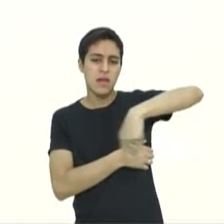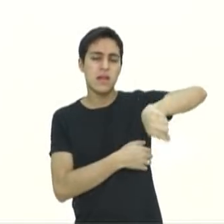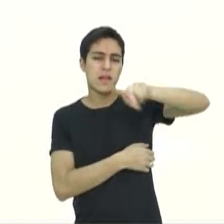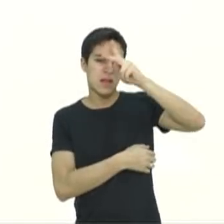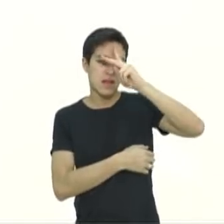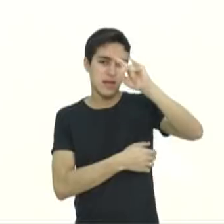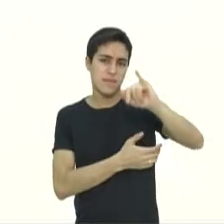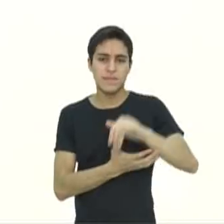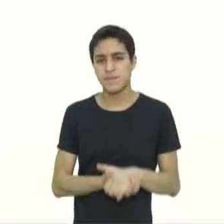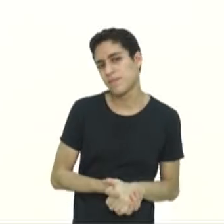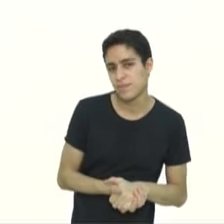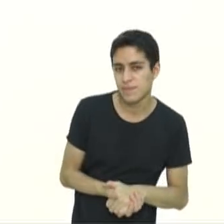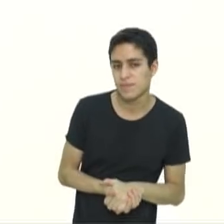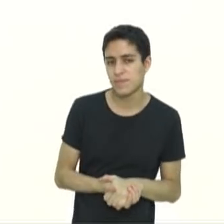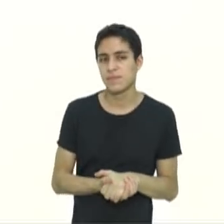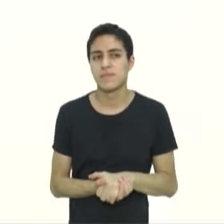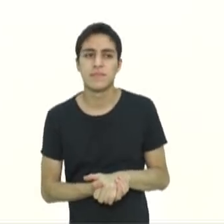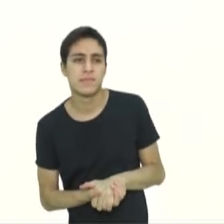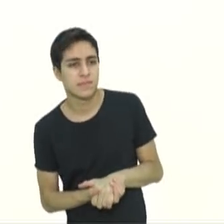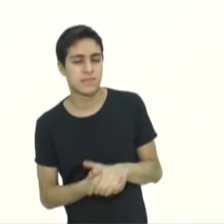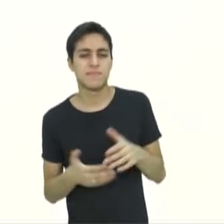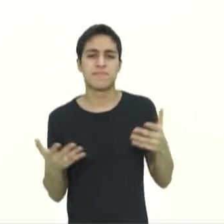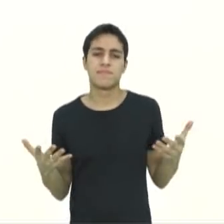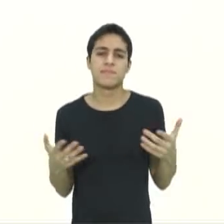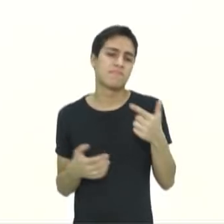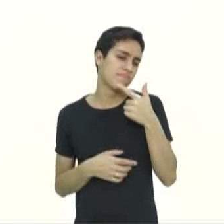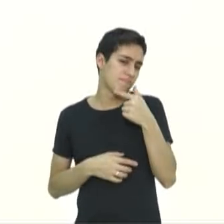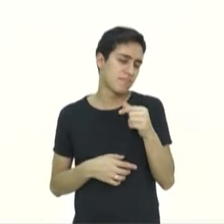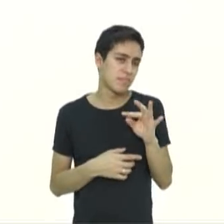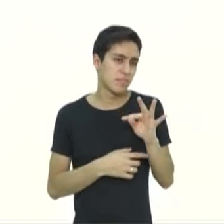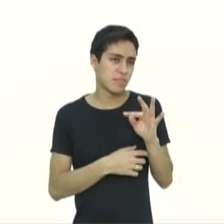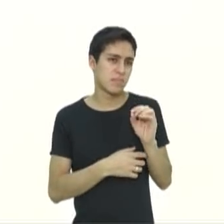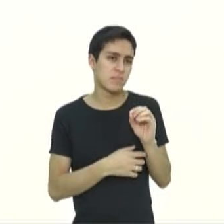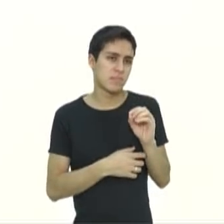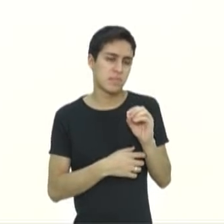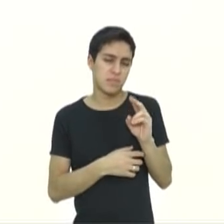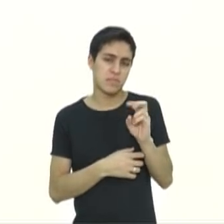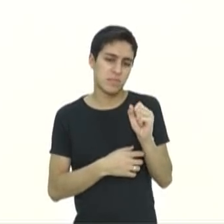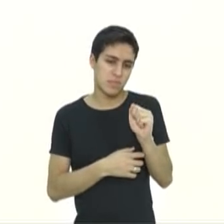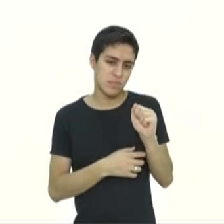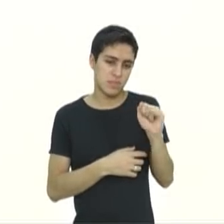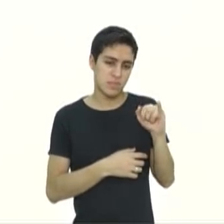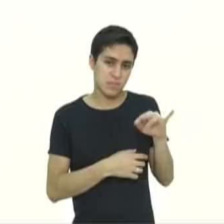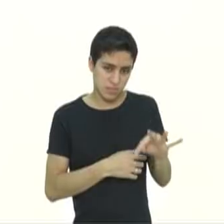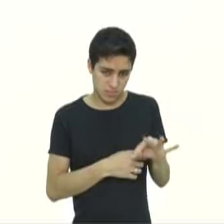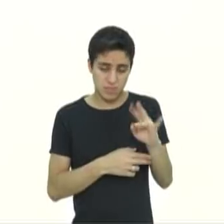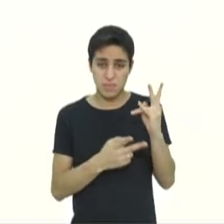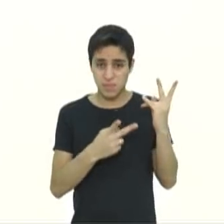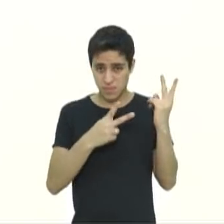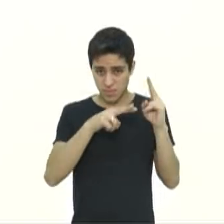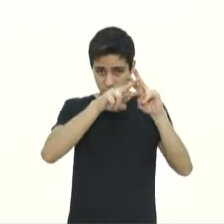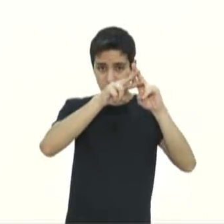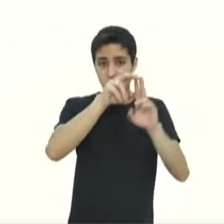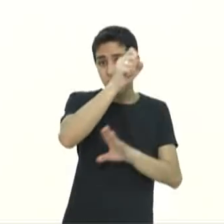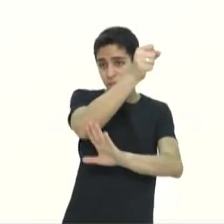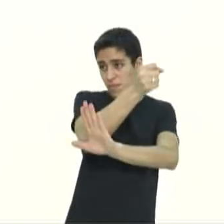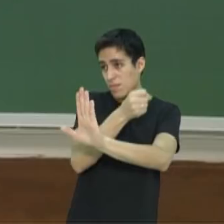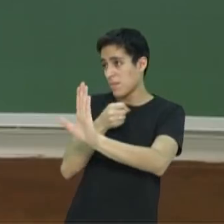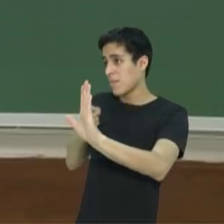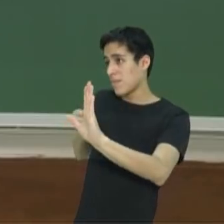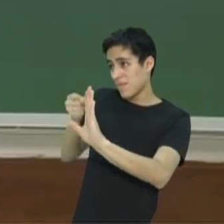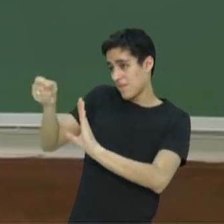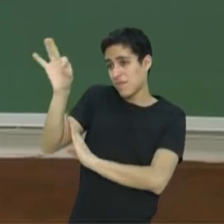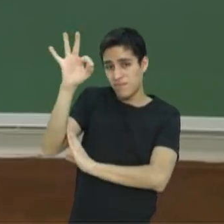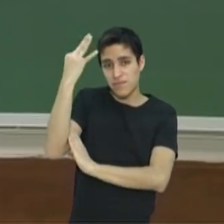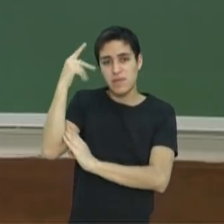Haiti. Tá? Eles vão para lá. Toussaint Louverture é preso e ele é enviado para a França como